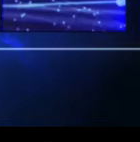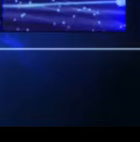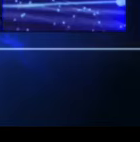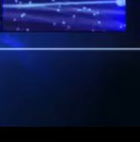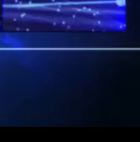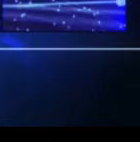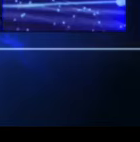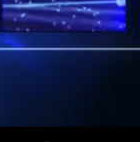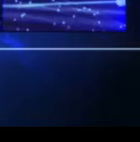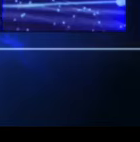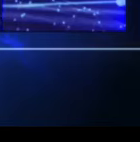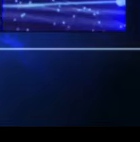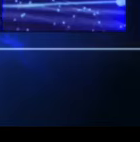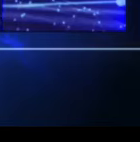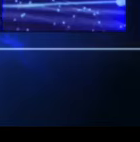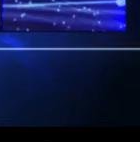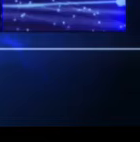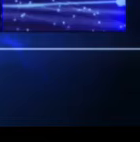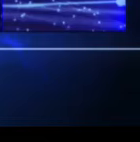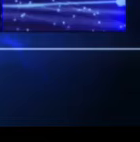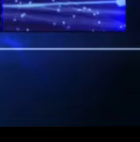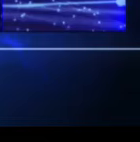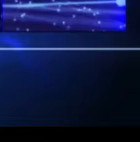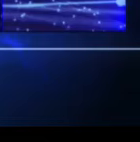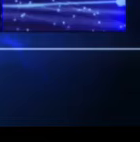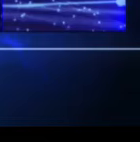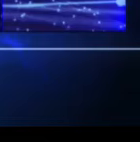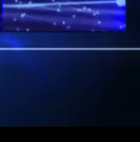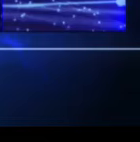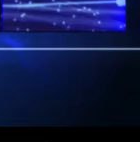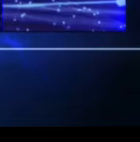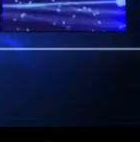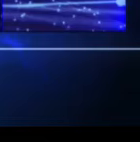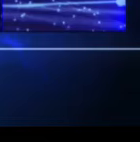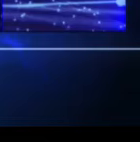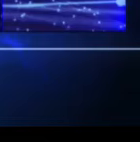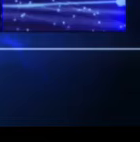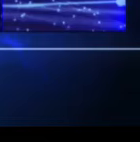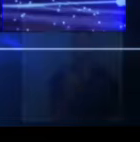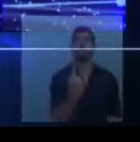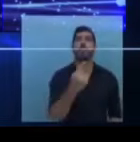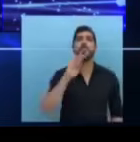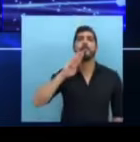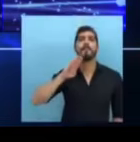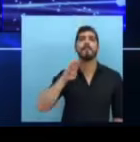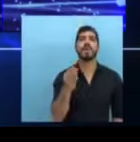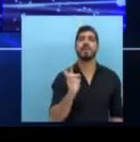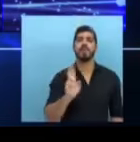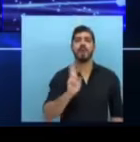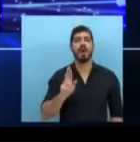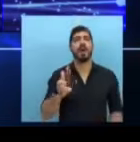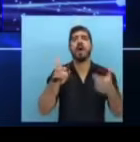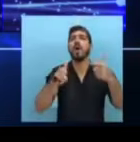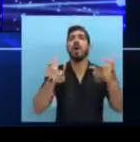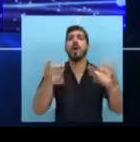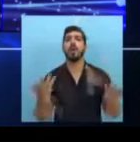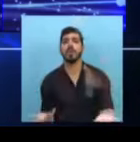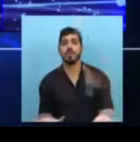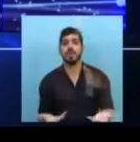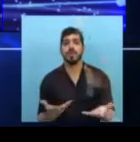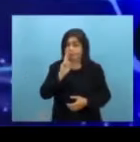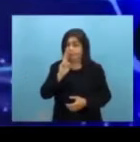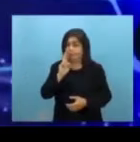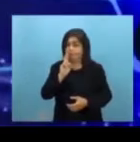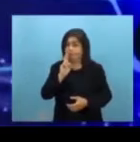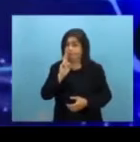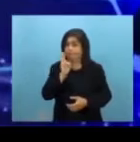ainda localizado, nem com James Bond, aonde estaria 1 bilhão de reais em média, que não foi detectado com que esse dinheiro foi